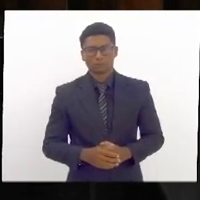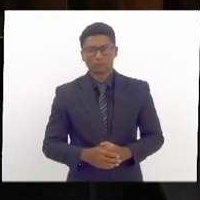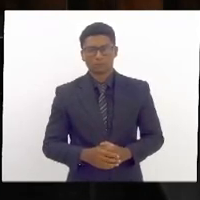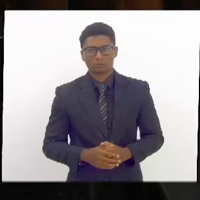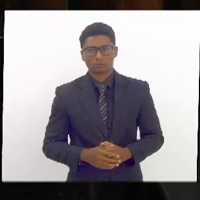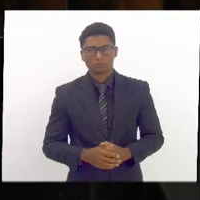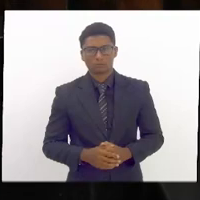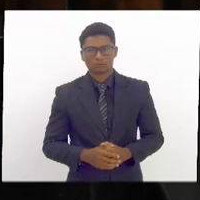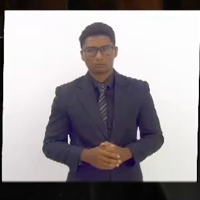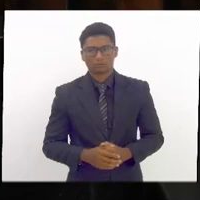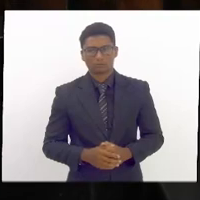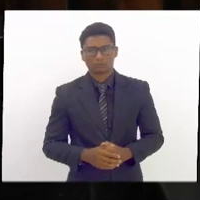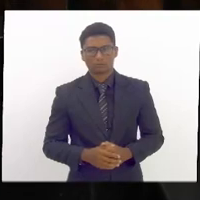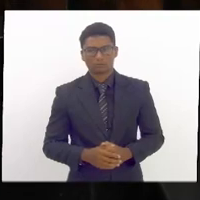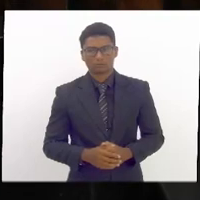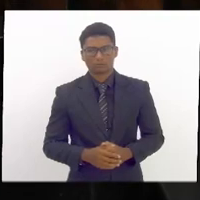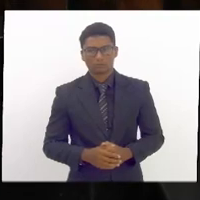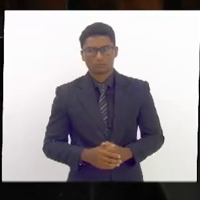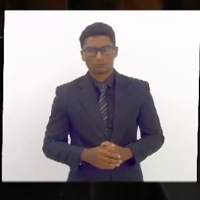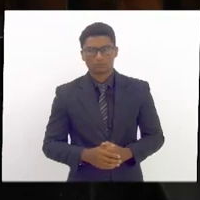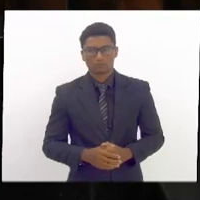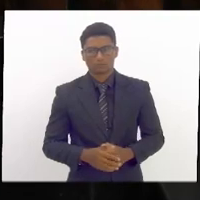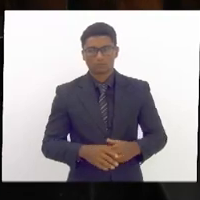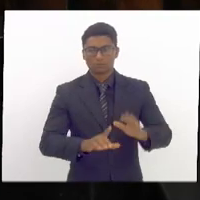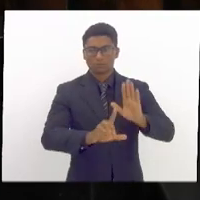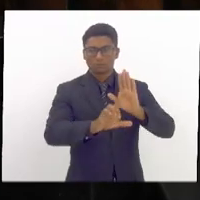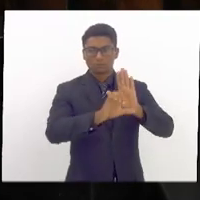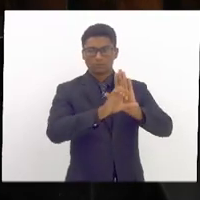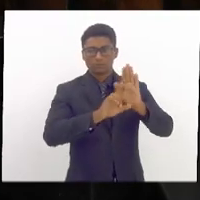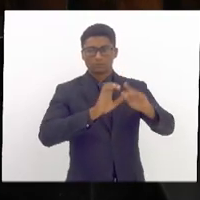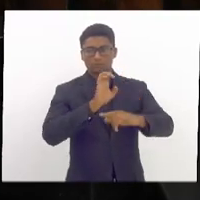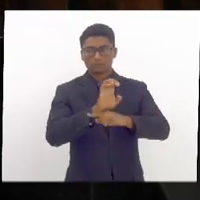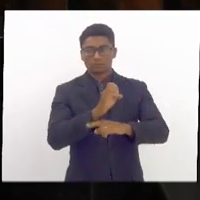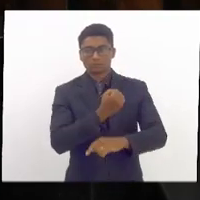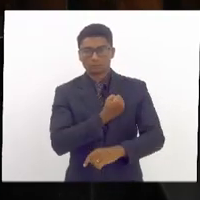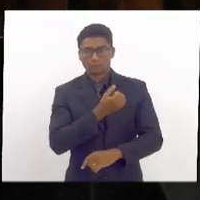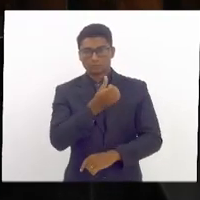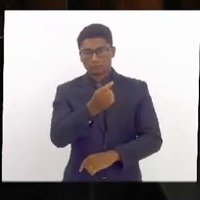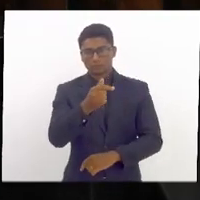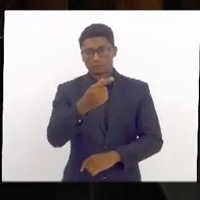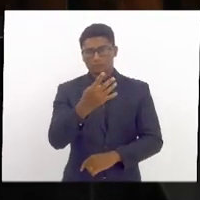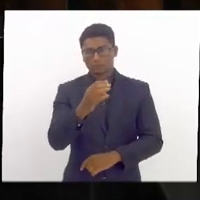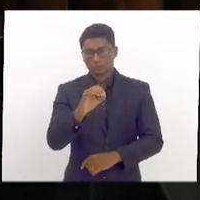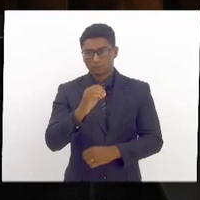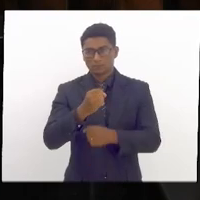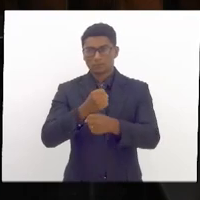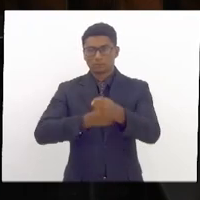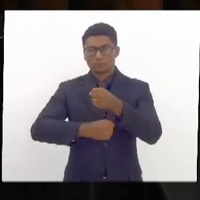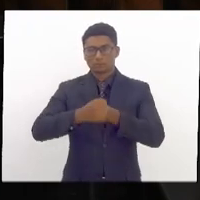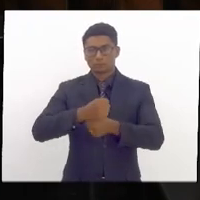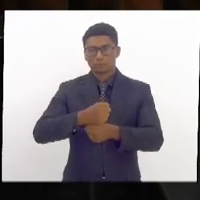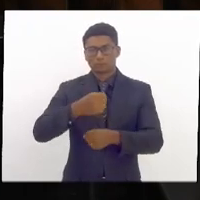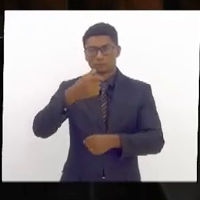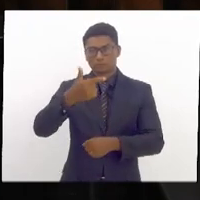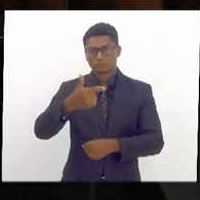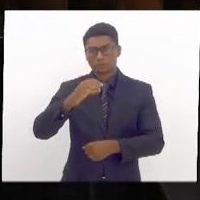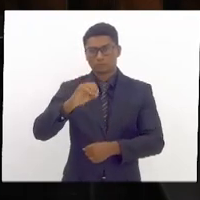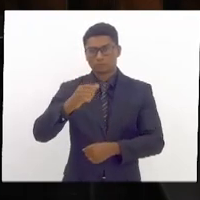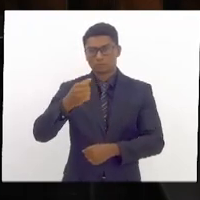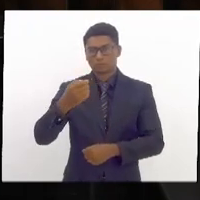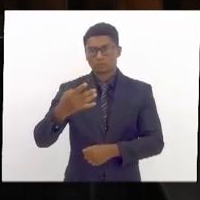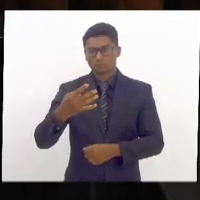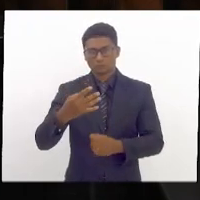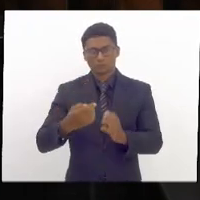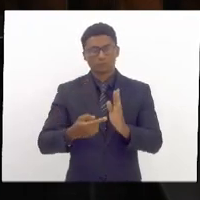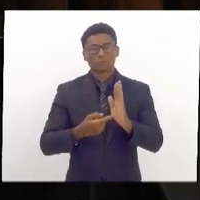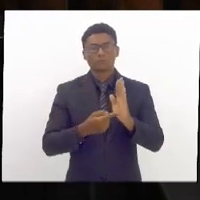Nesses termos, tratando-se a Lei Estadual 6740, de 14, de matéria